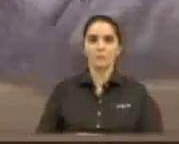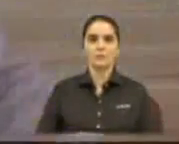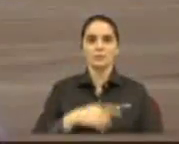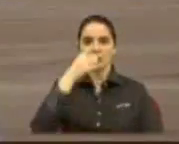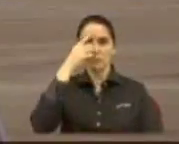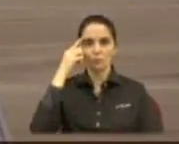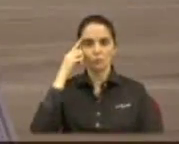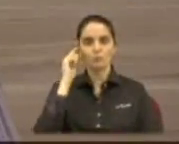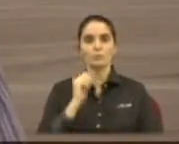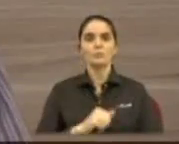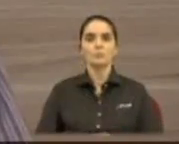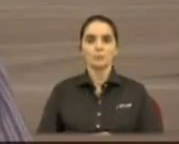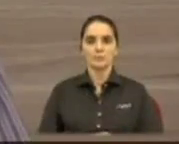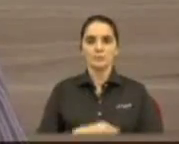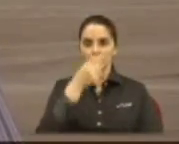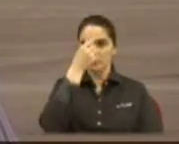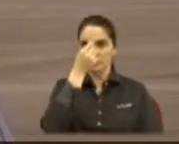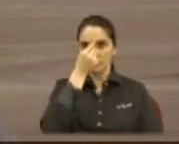Jorge,